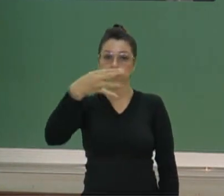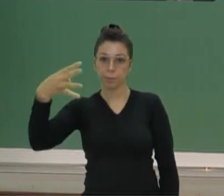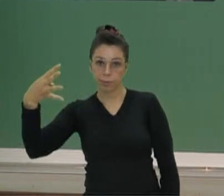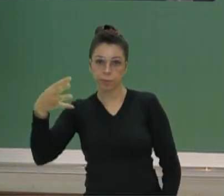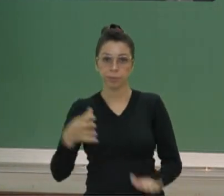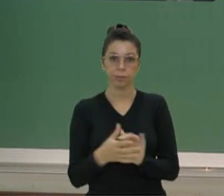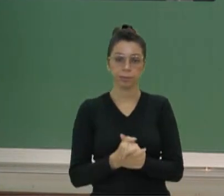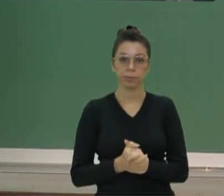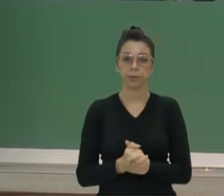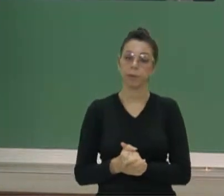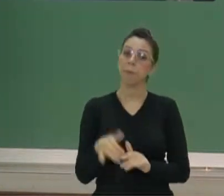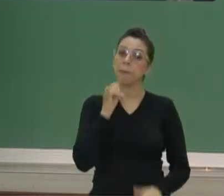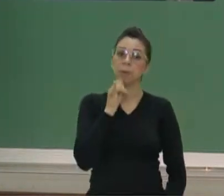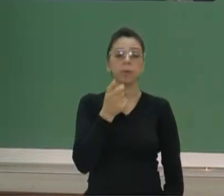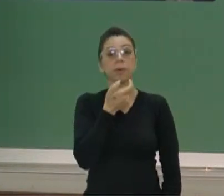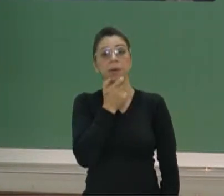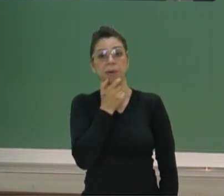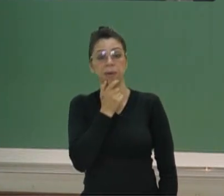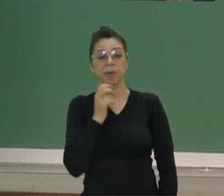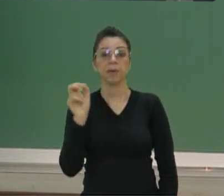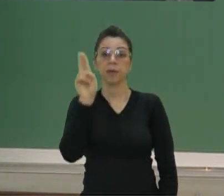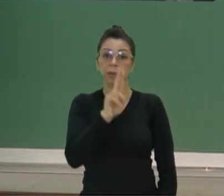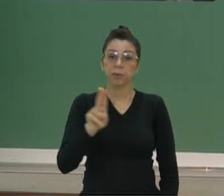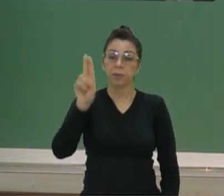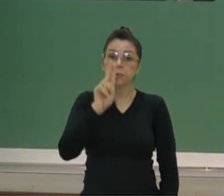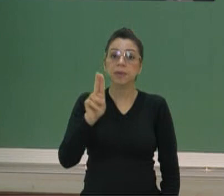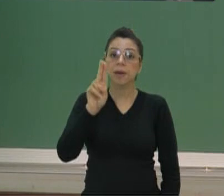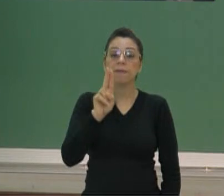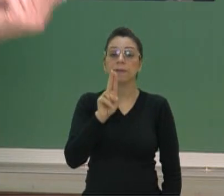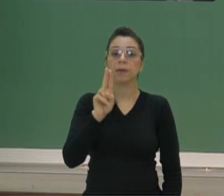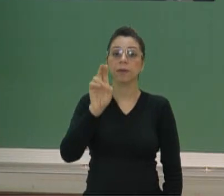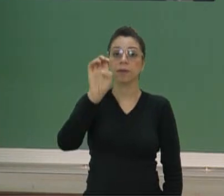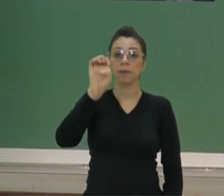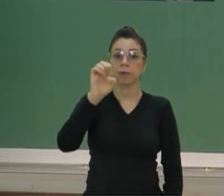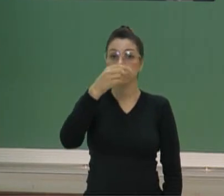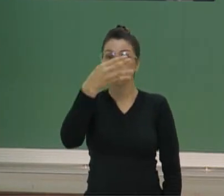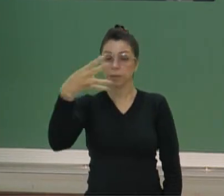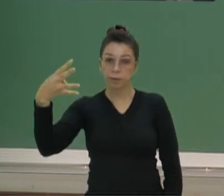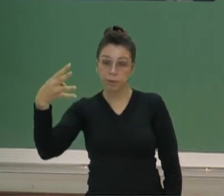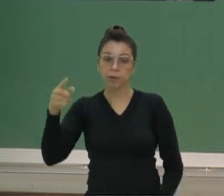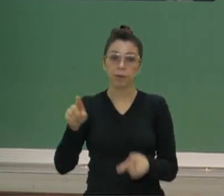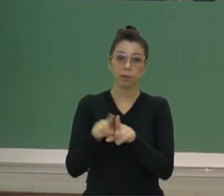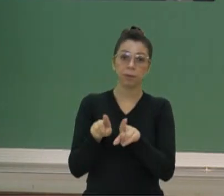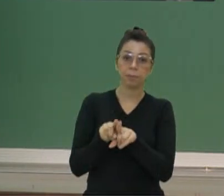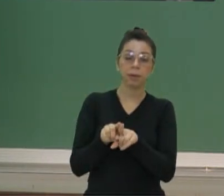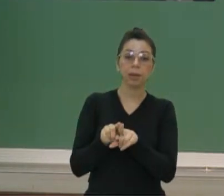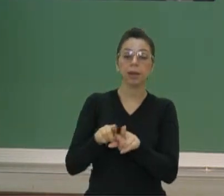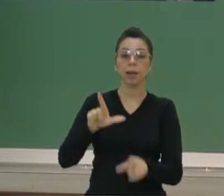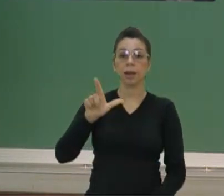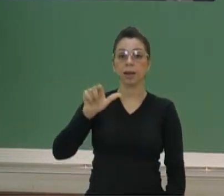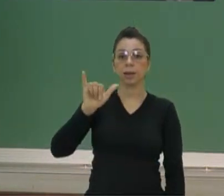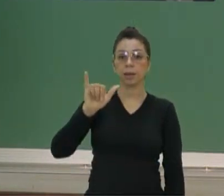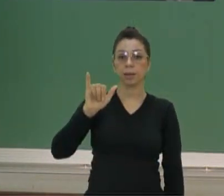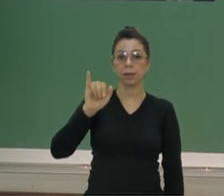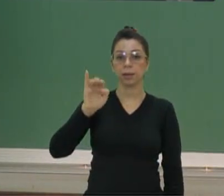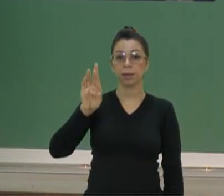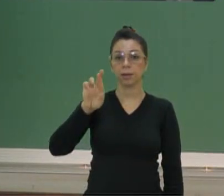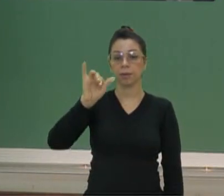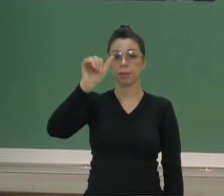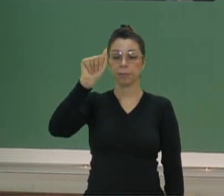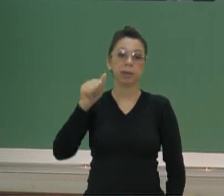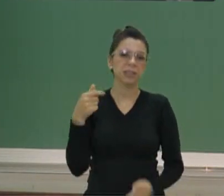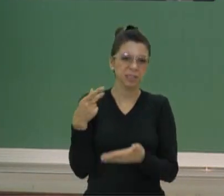caso da Inglaterra, que usava o euro e mais a libra esterlina. Temos outros casos ali que não